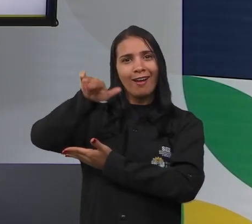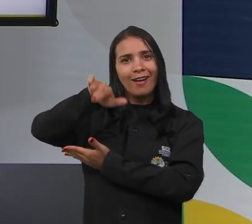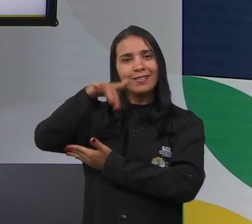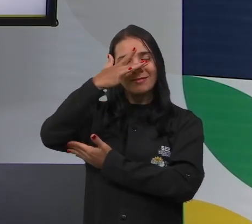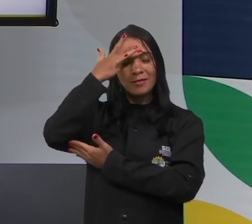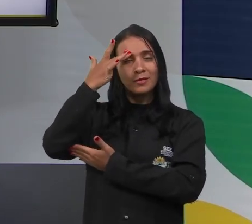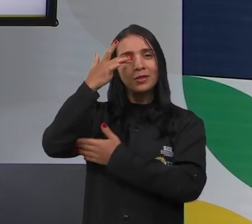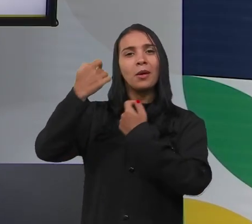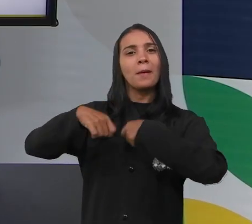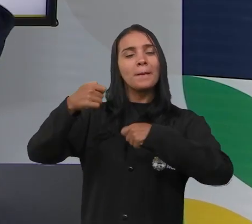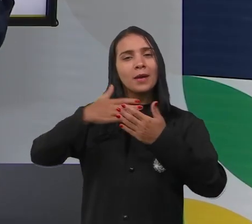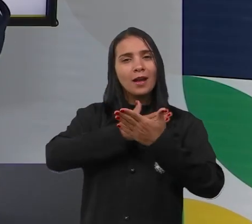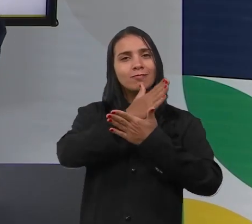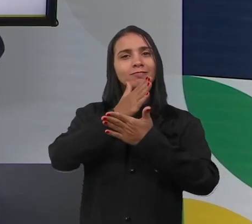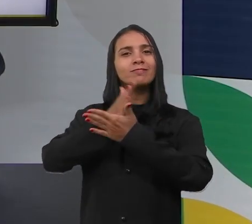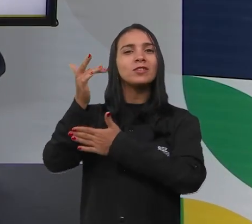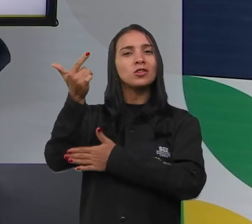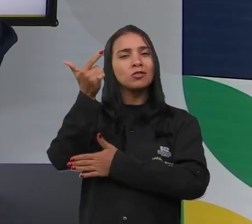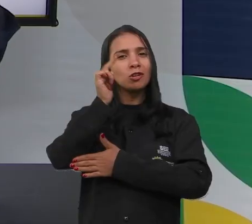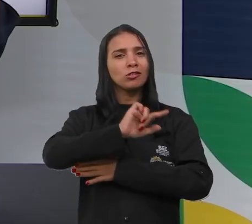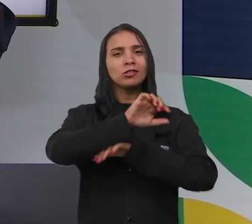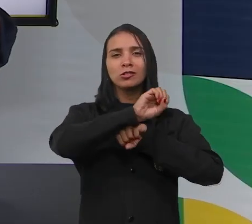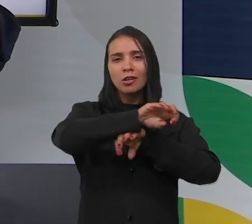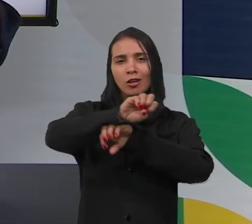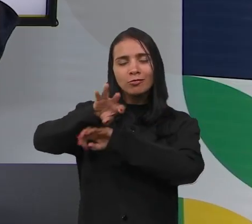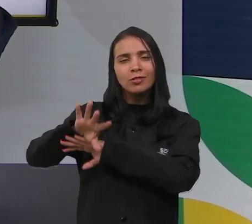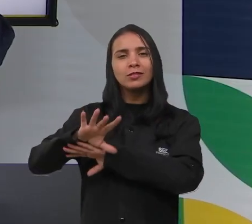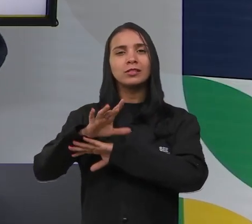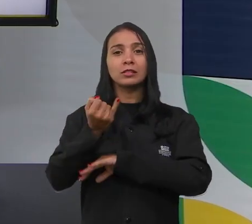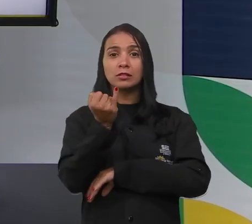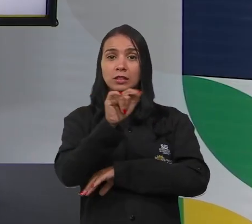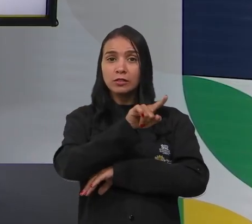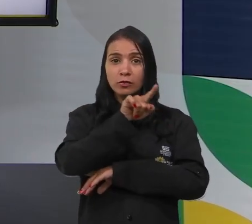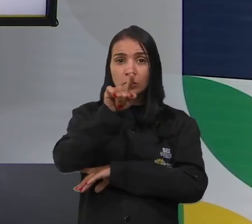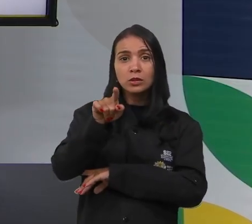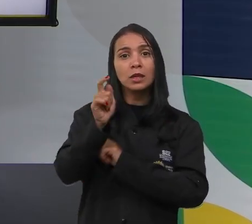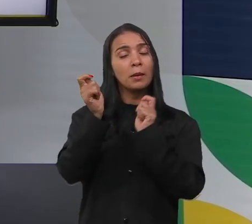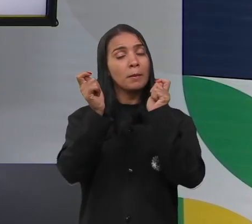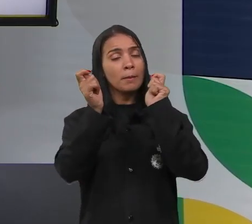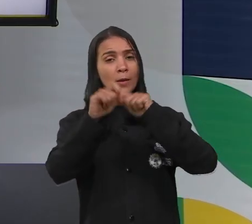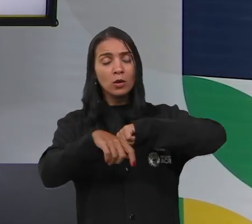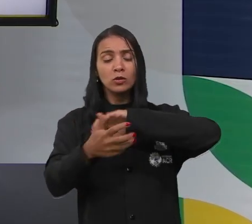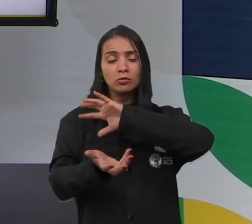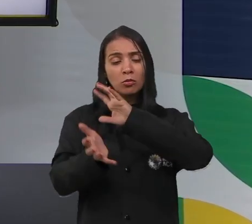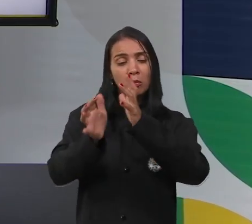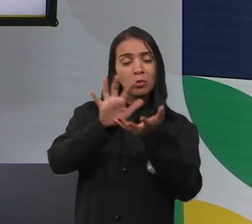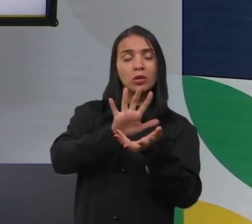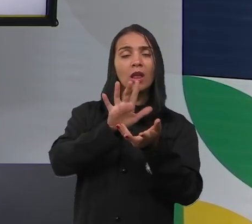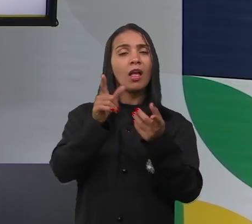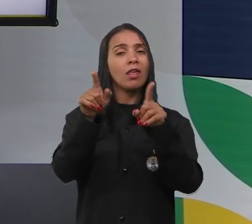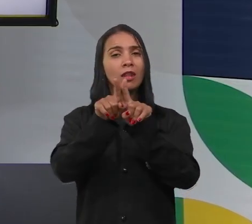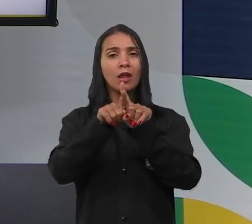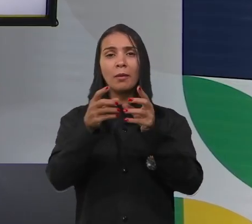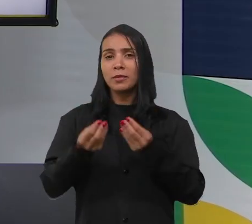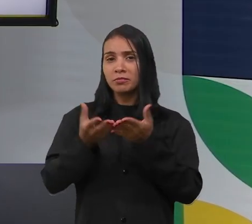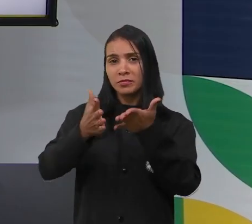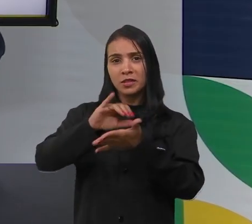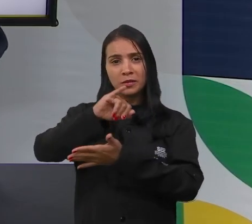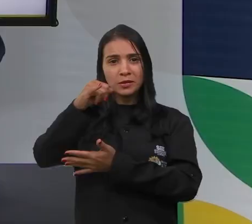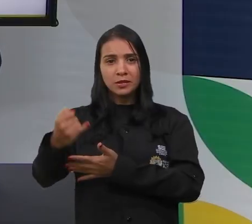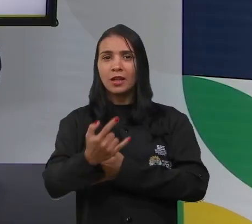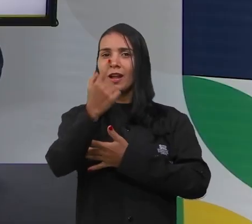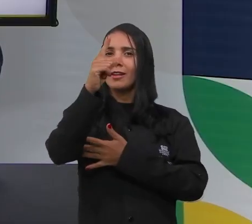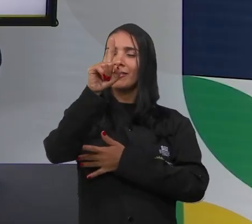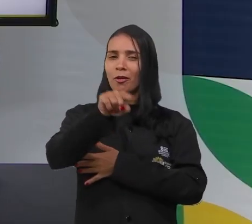acessar, por ter essa oportunidade. E se você é o agente causador da transformação, você está oportunizando essa correlação